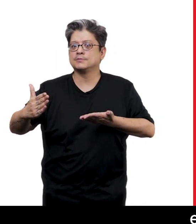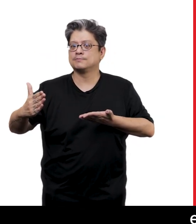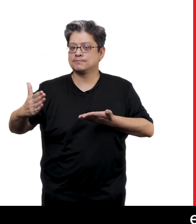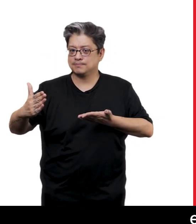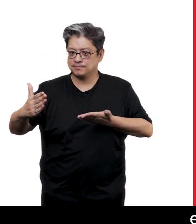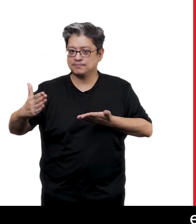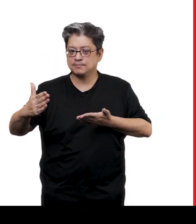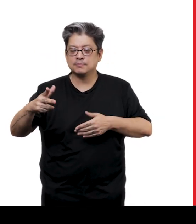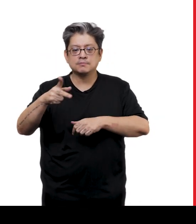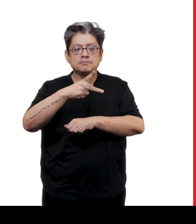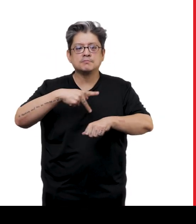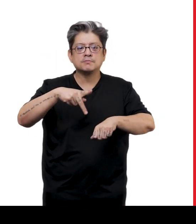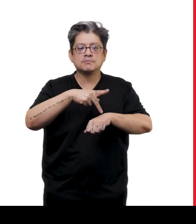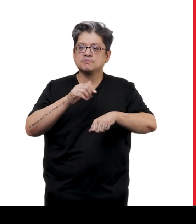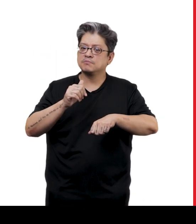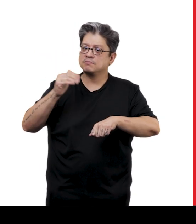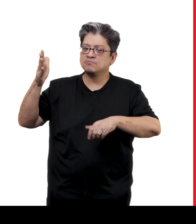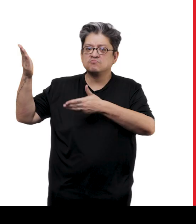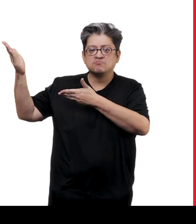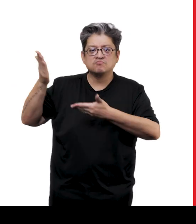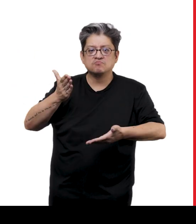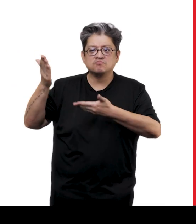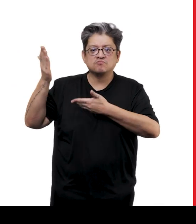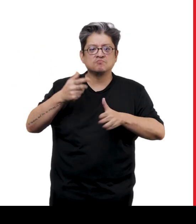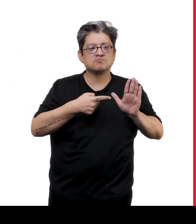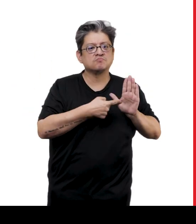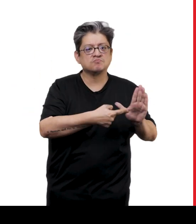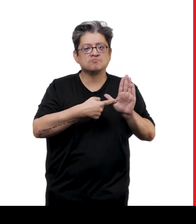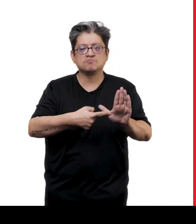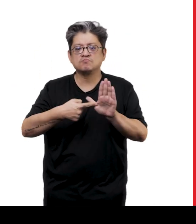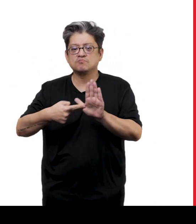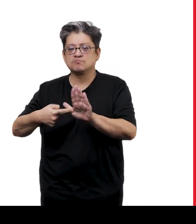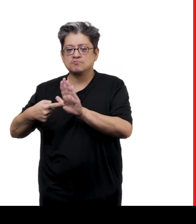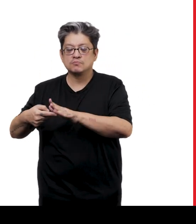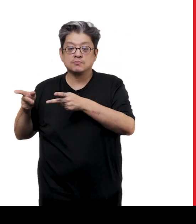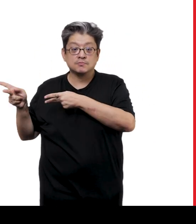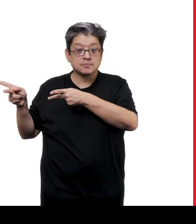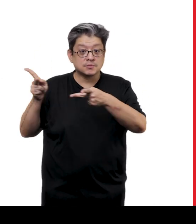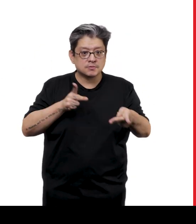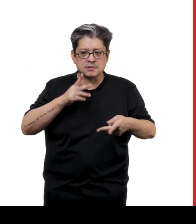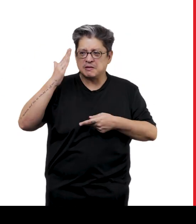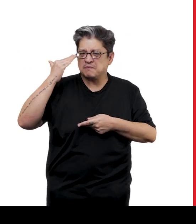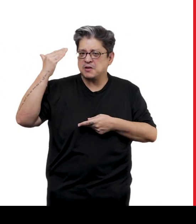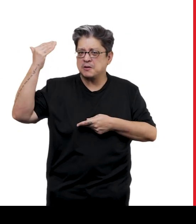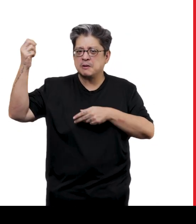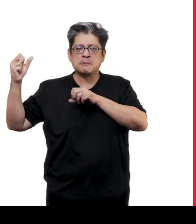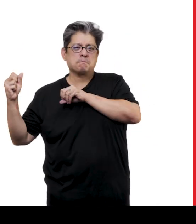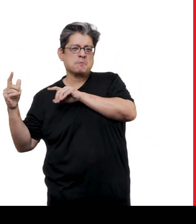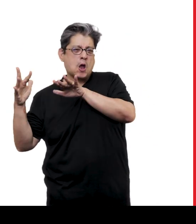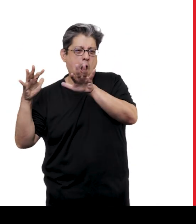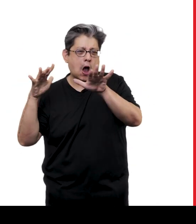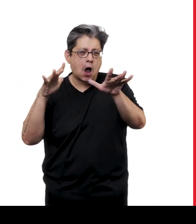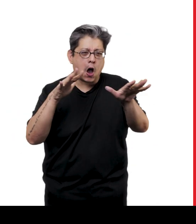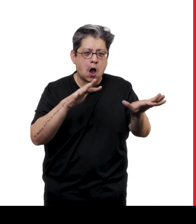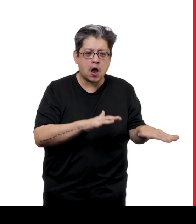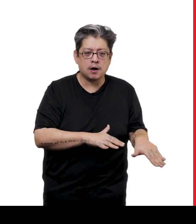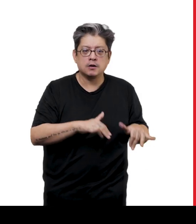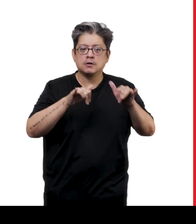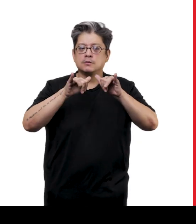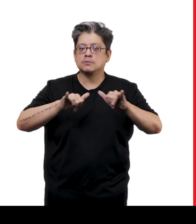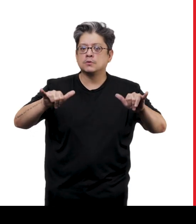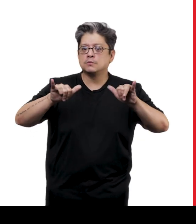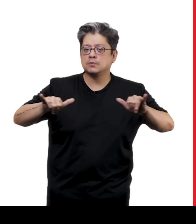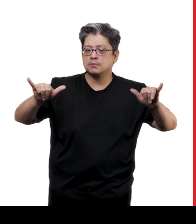e publicações, além das reformas e ampliações dos edifícios. Nesse sentido,